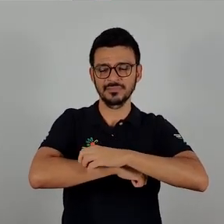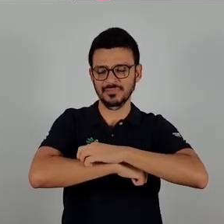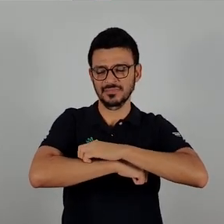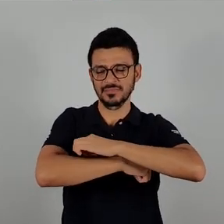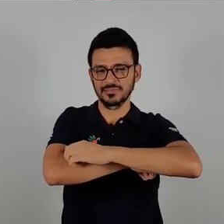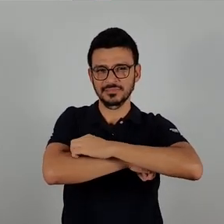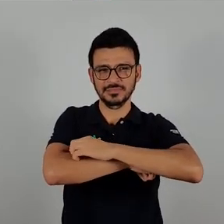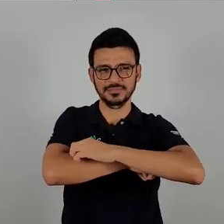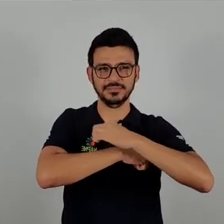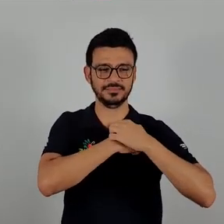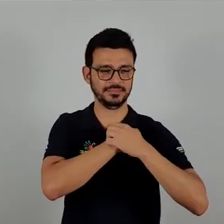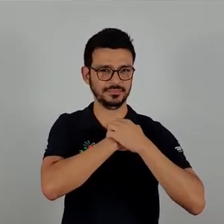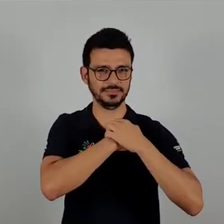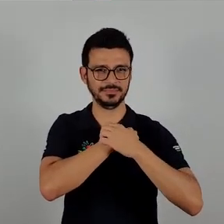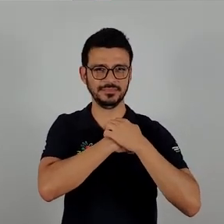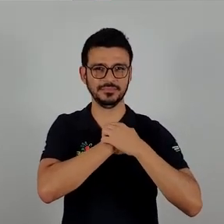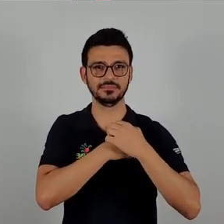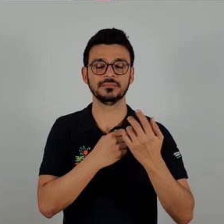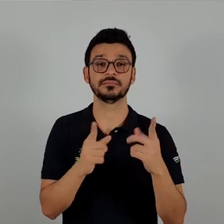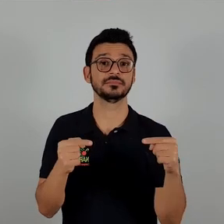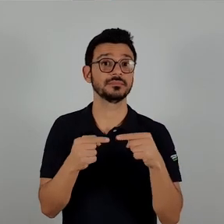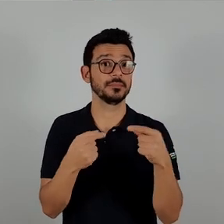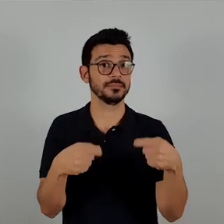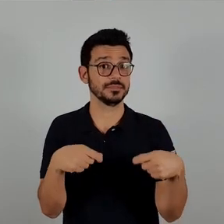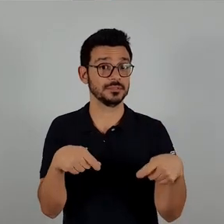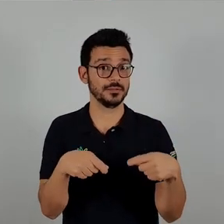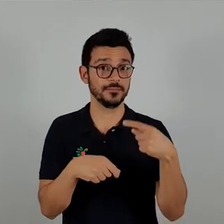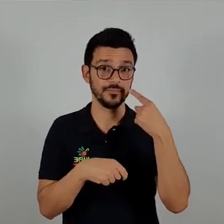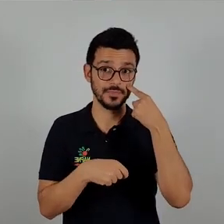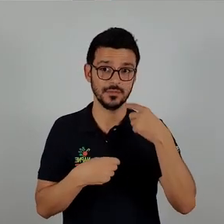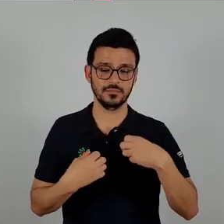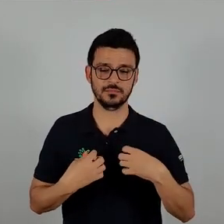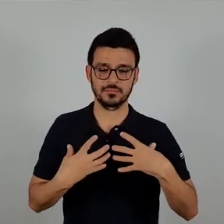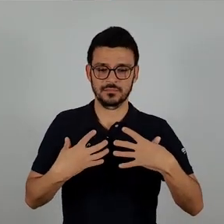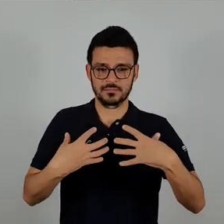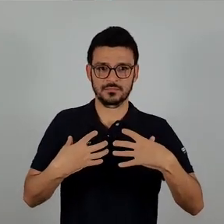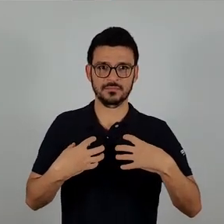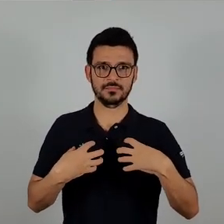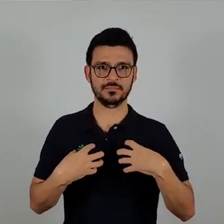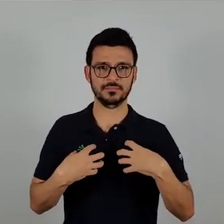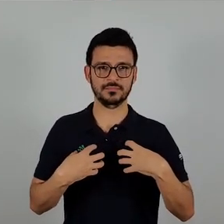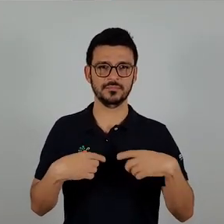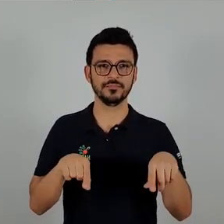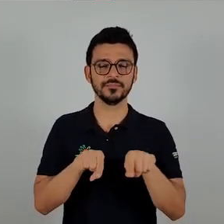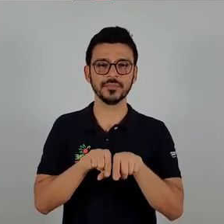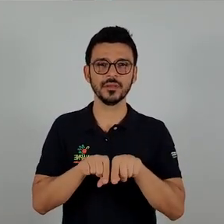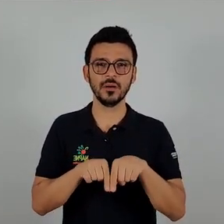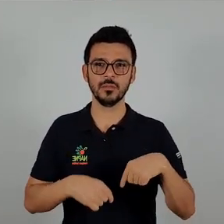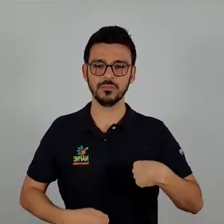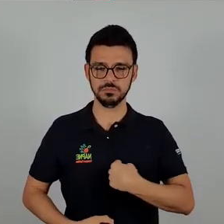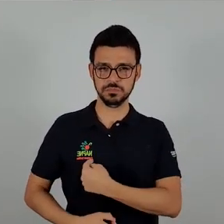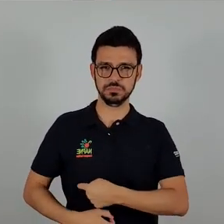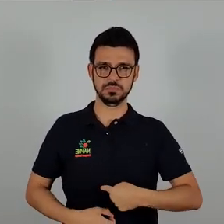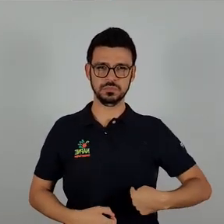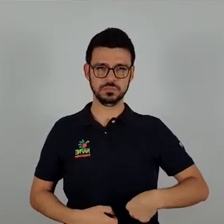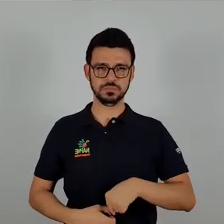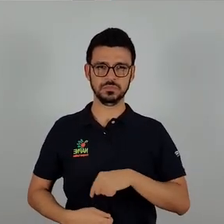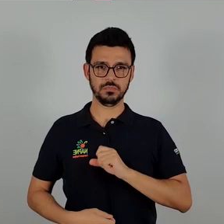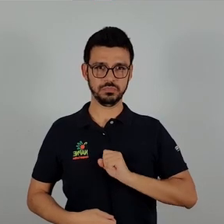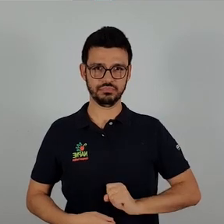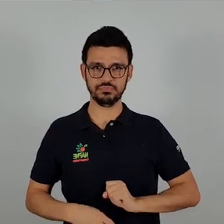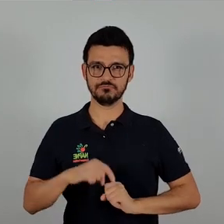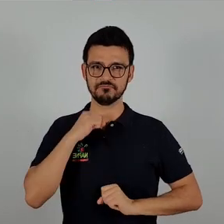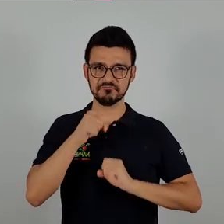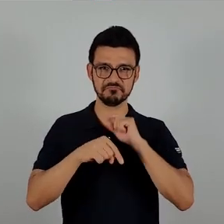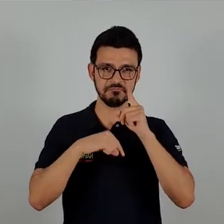princípio do fígado. Se o fígado, para não adoecer, joga pro tendão, o pulmão, para não adoecer, porque é um órgão vital, você não pode parar de respirar, ele joga para a